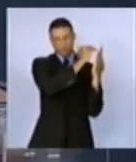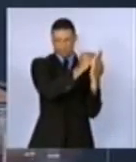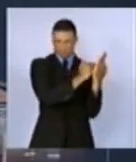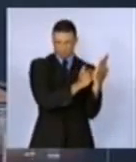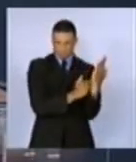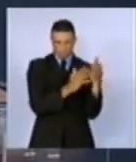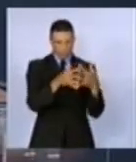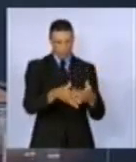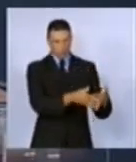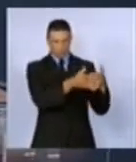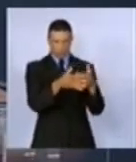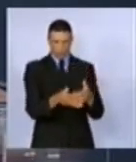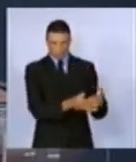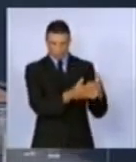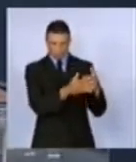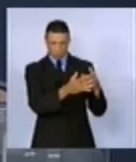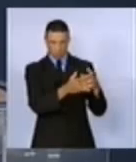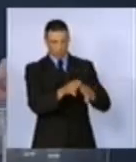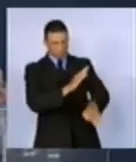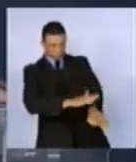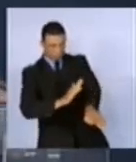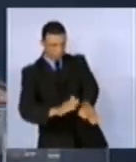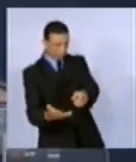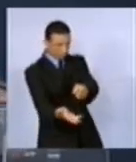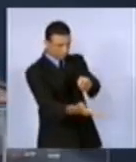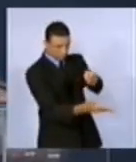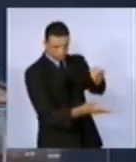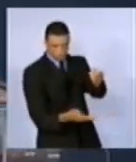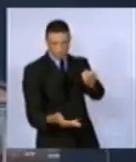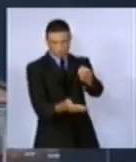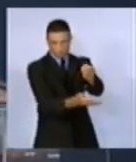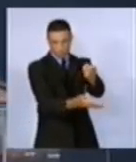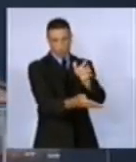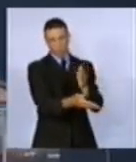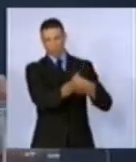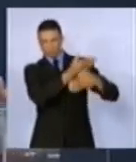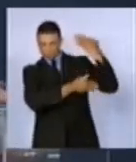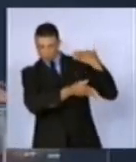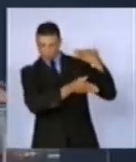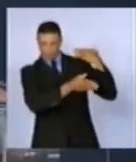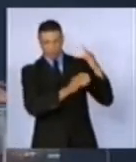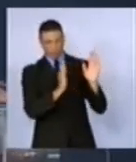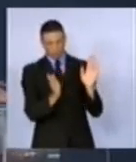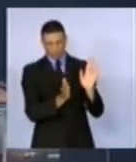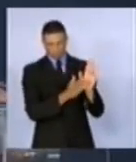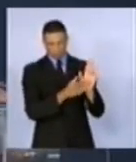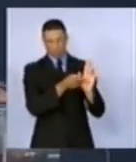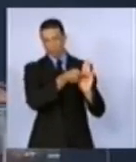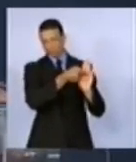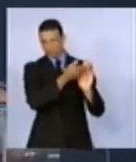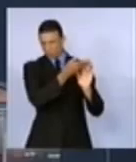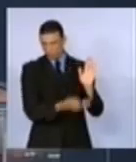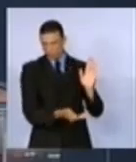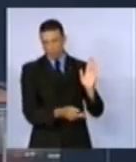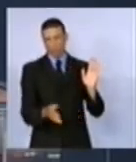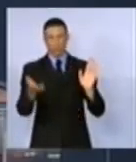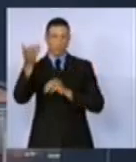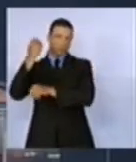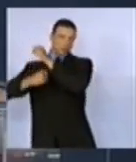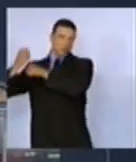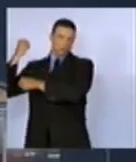da mecanização da colheita naquele ano foi proposta que nós deveríamos atingir até no ano passado